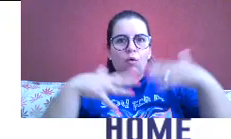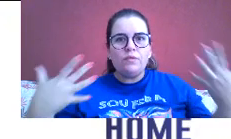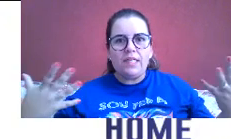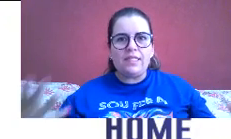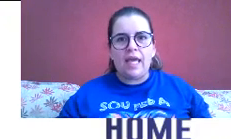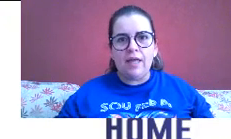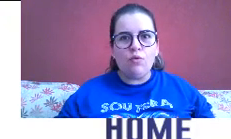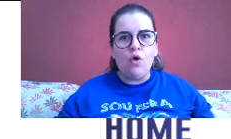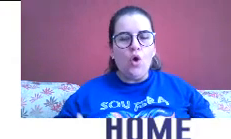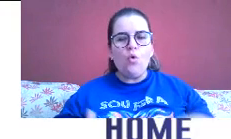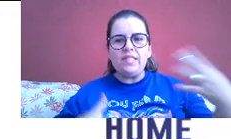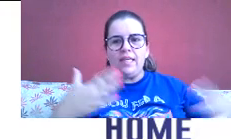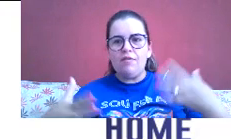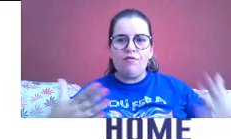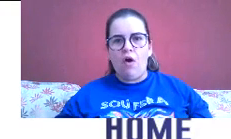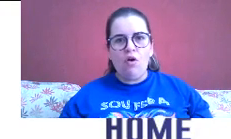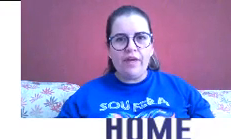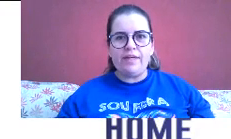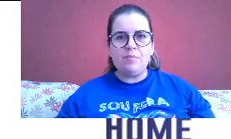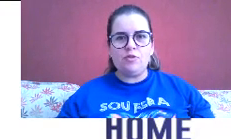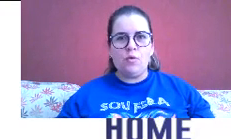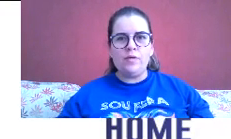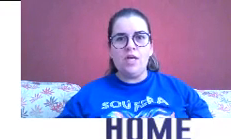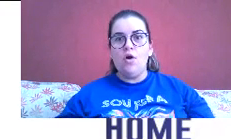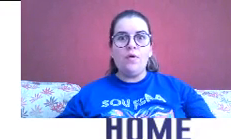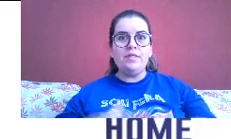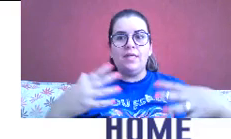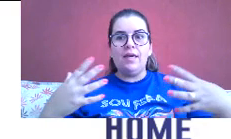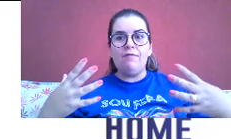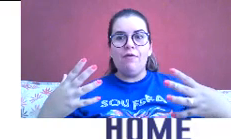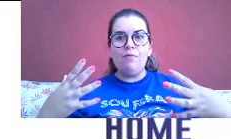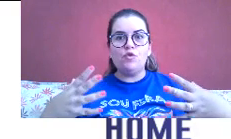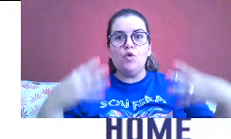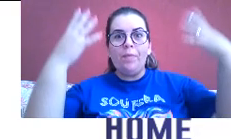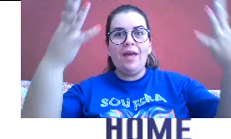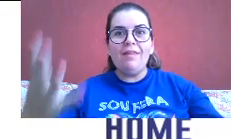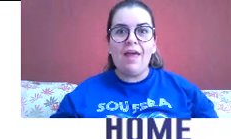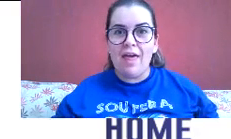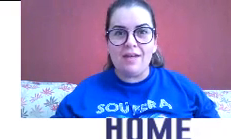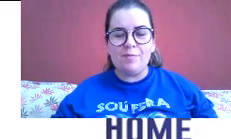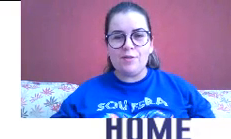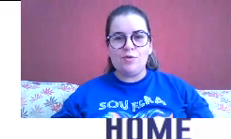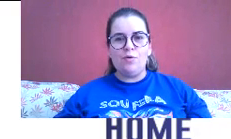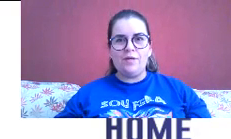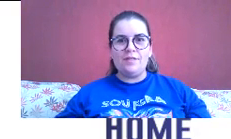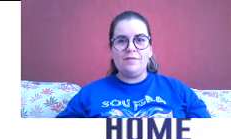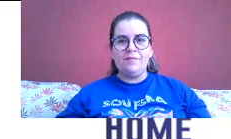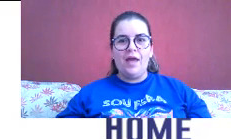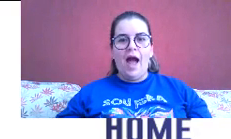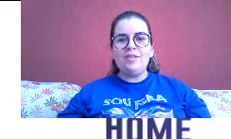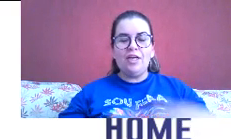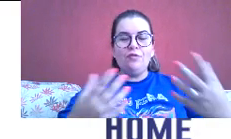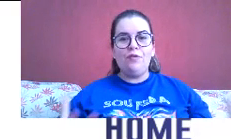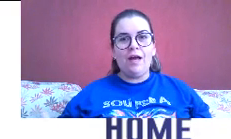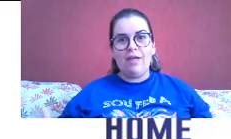coisas acontecendo coisas que envolvem as pessoas coisas que vão surpreender as pessoas